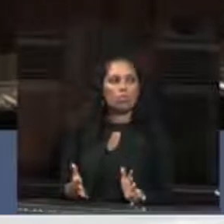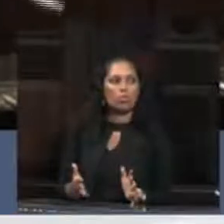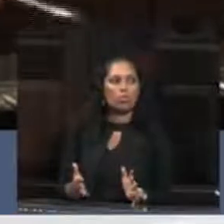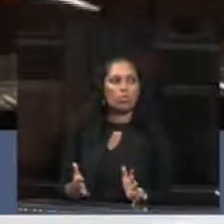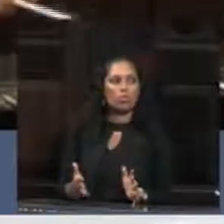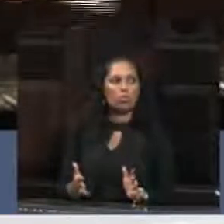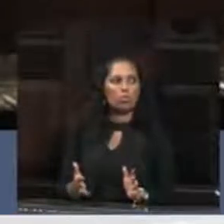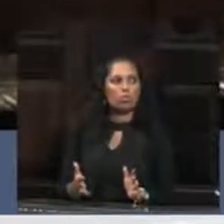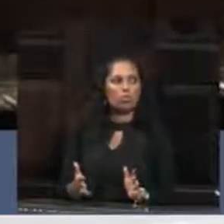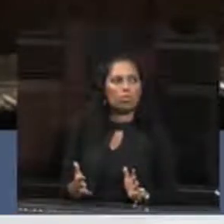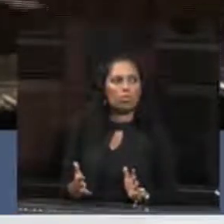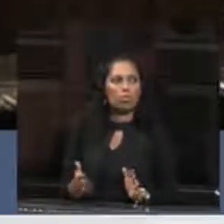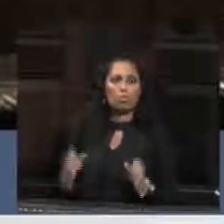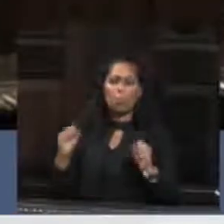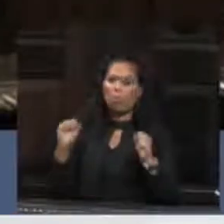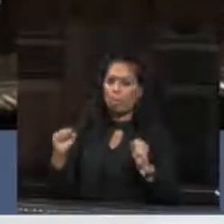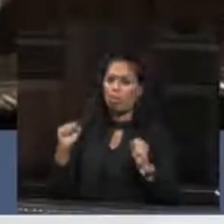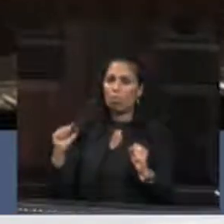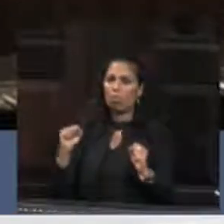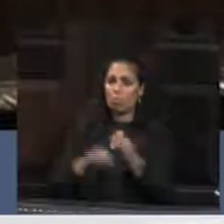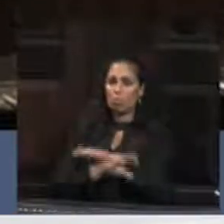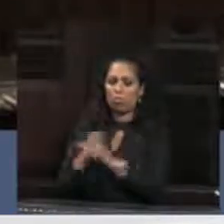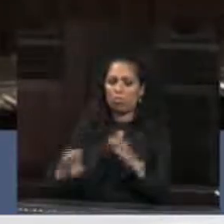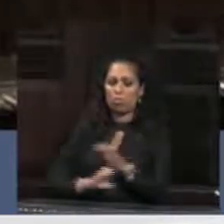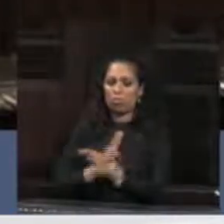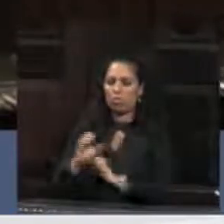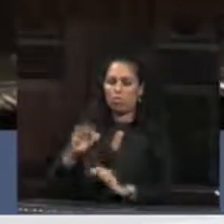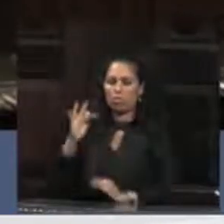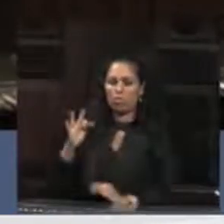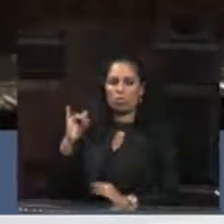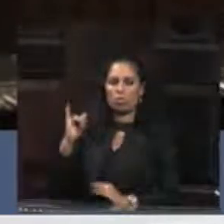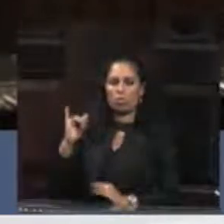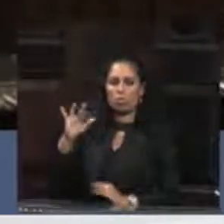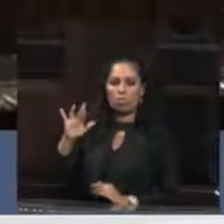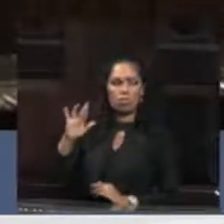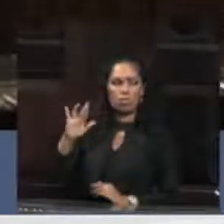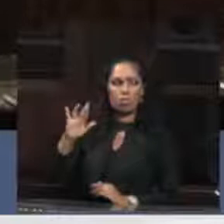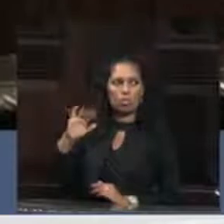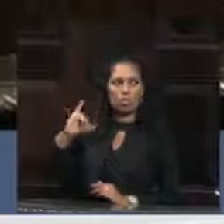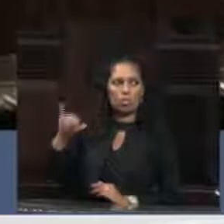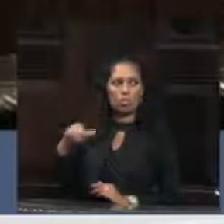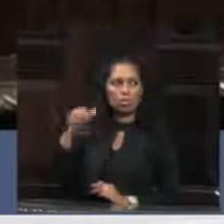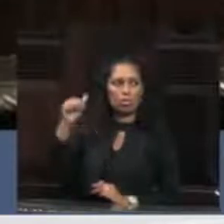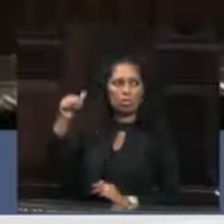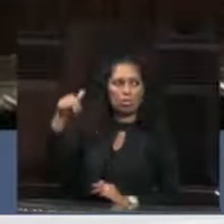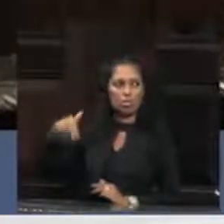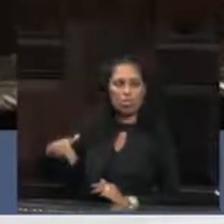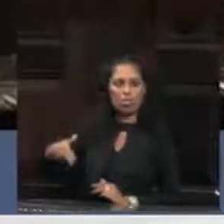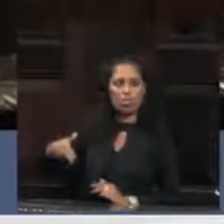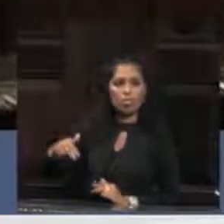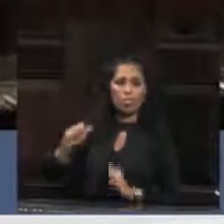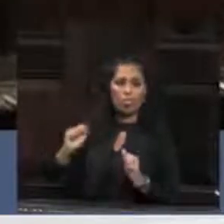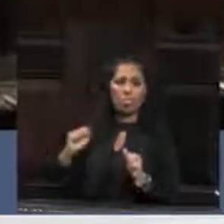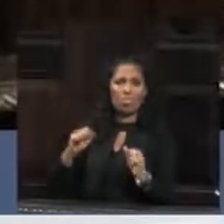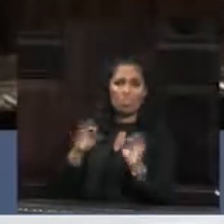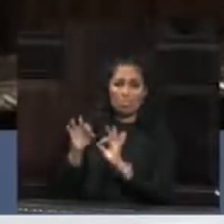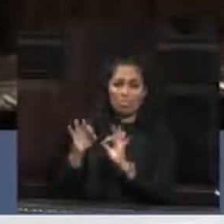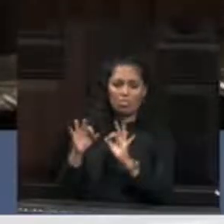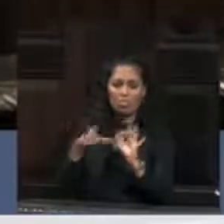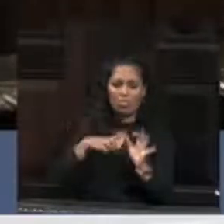com o projeto da Firjan. Afinal de contas, os empresários realmente sofrem muito nesse